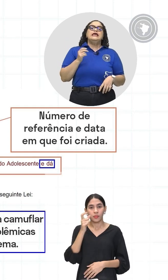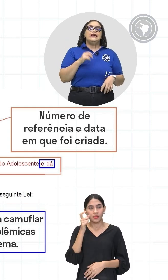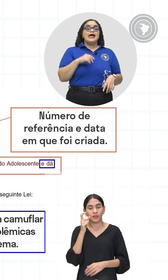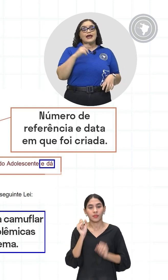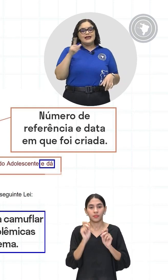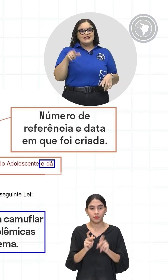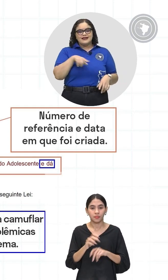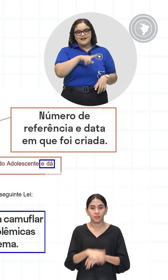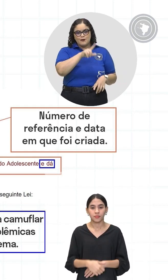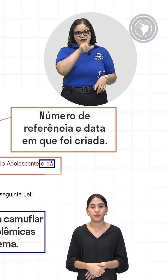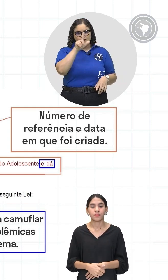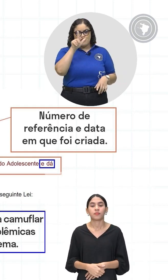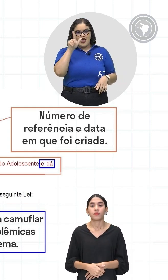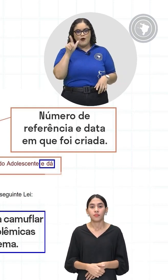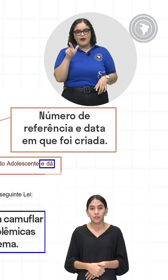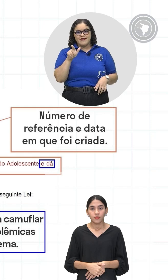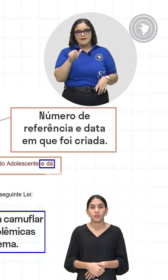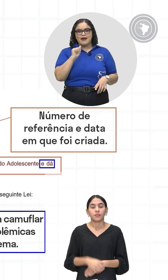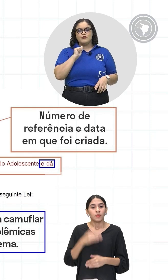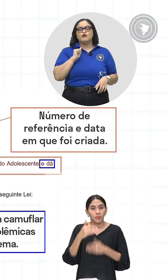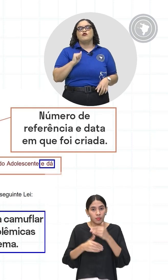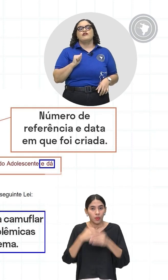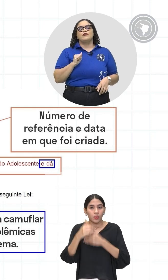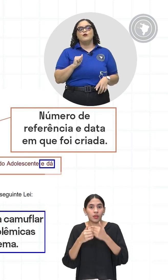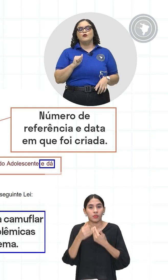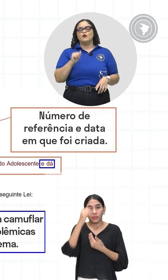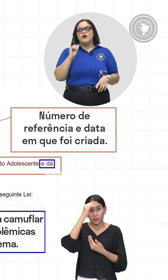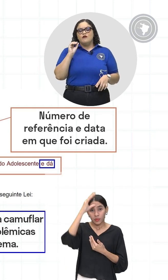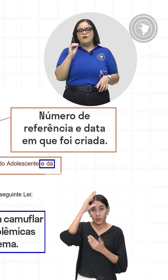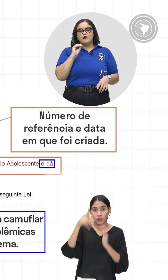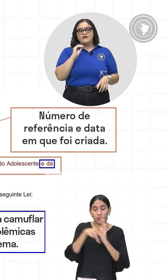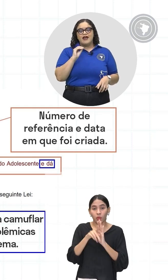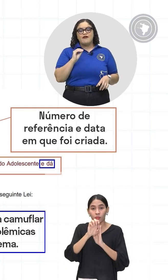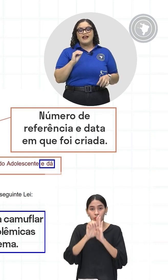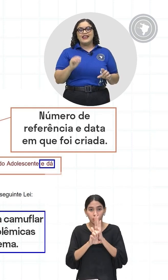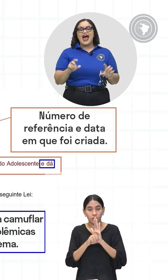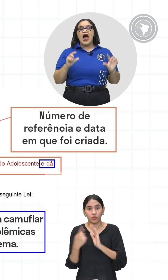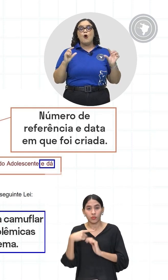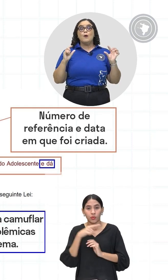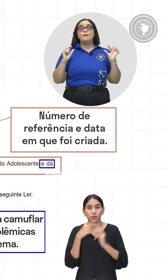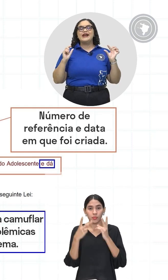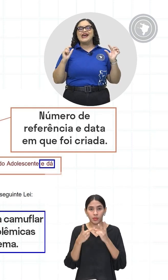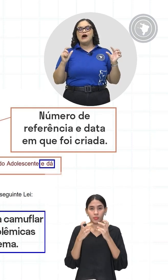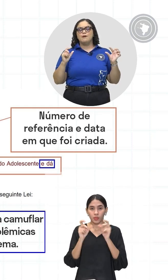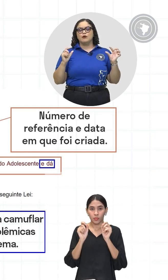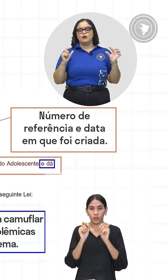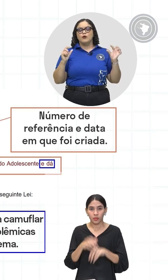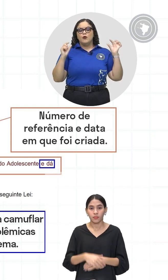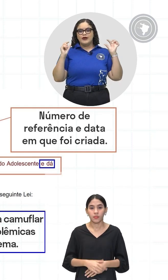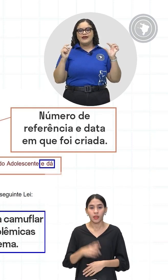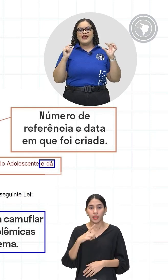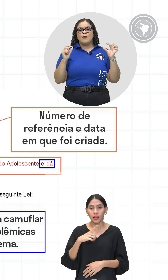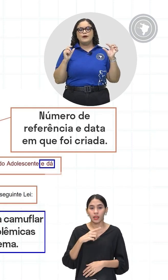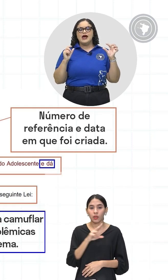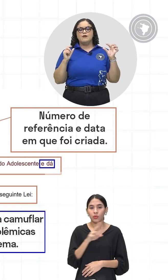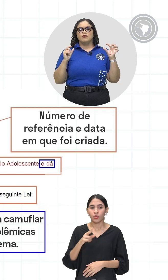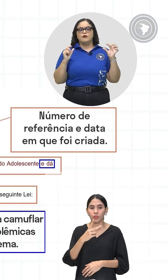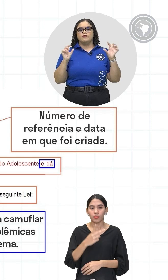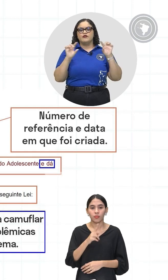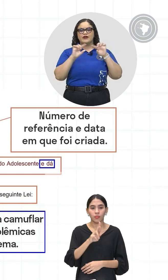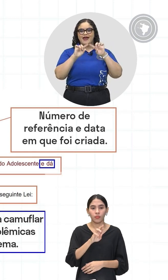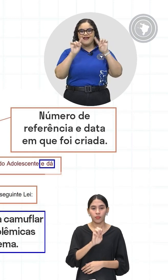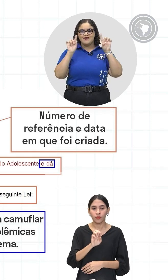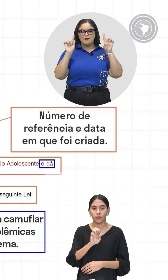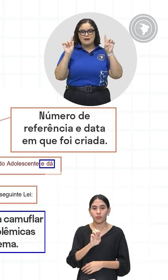observação. E ainda nesse processo de reconhecimento do Estatuto, vamos observar que há o preâmbulo. O que é o